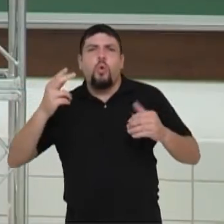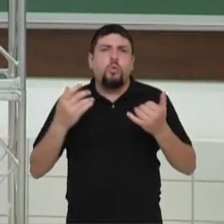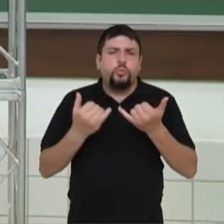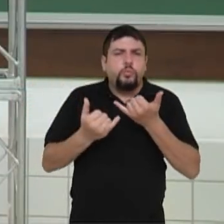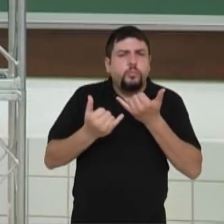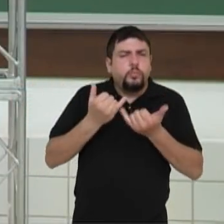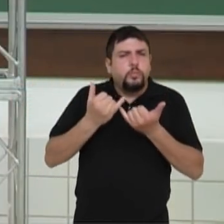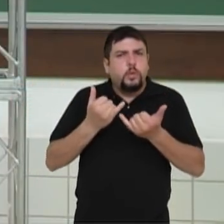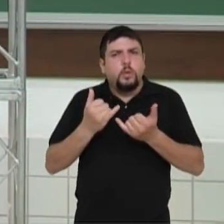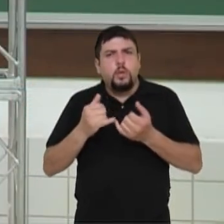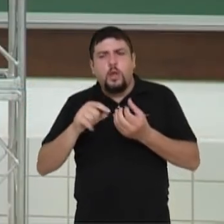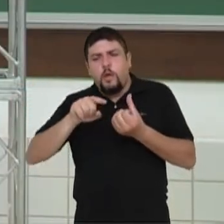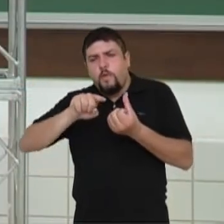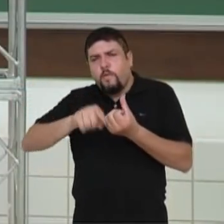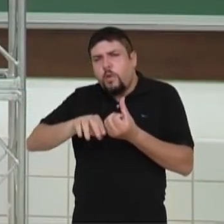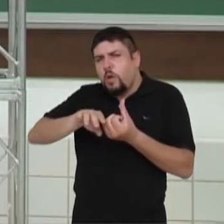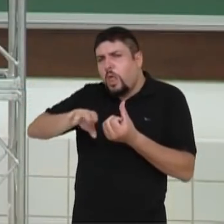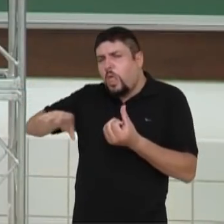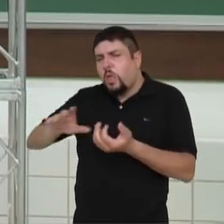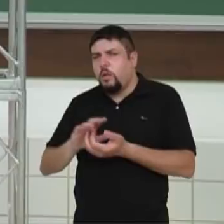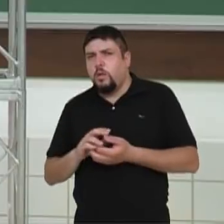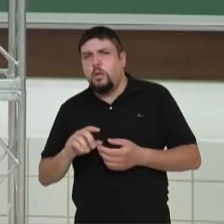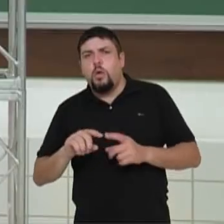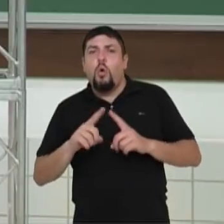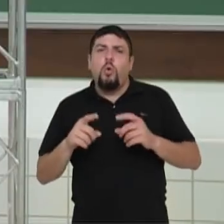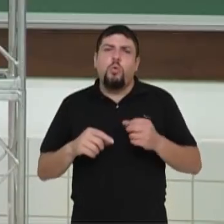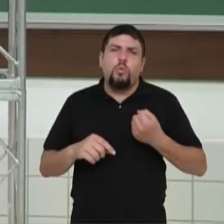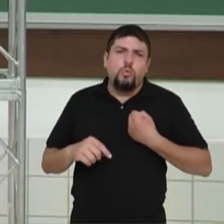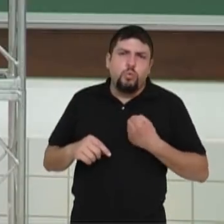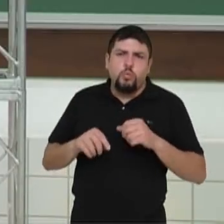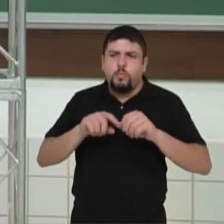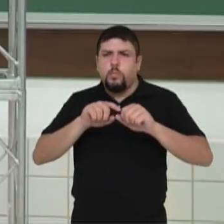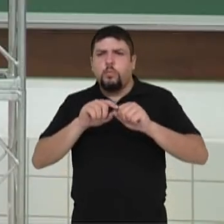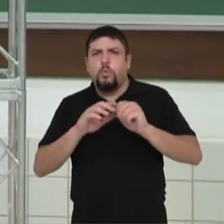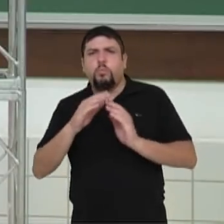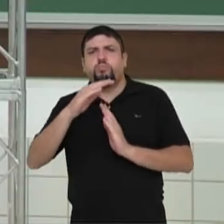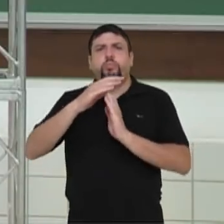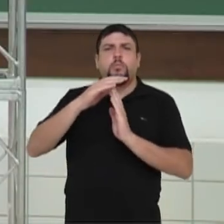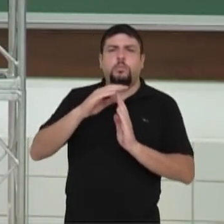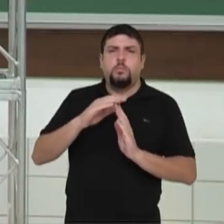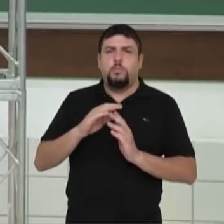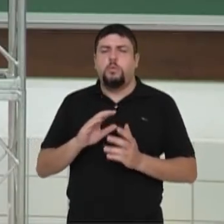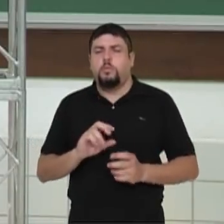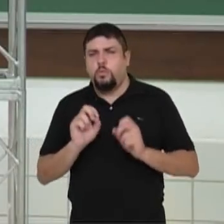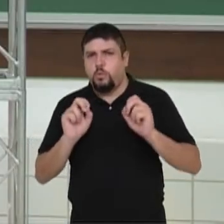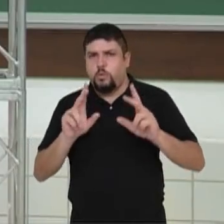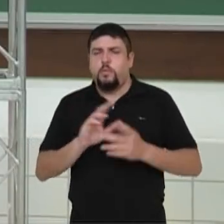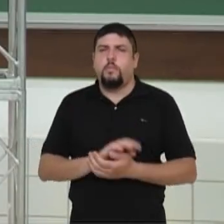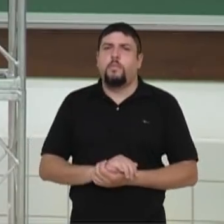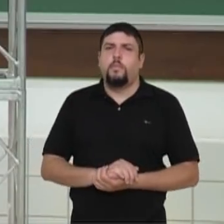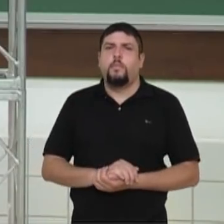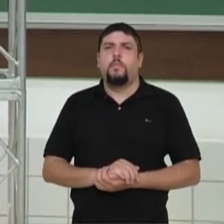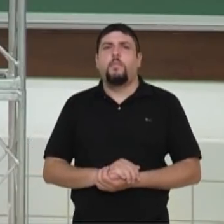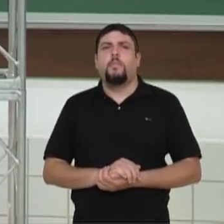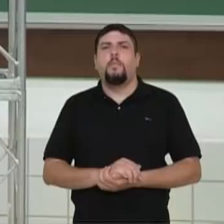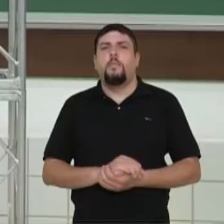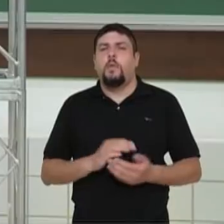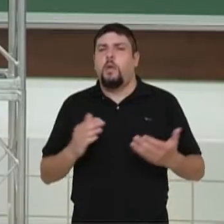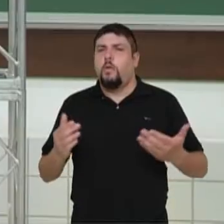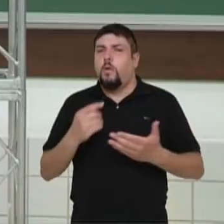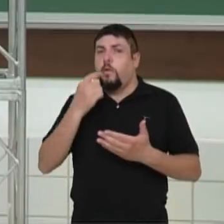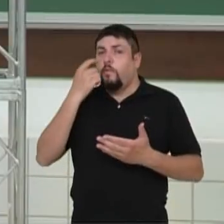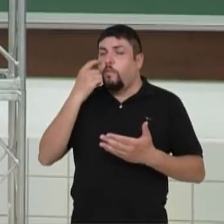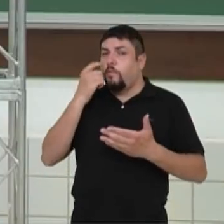decimais, alguma coisa assim, ou mesmo um número inteiro, mas que não esteja no rol, tá bom? Isso é bem importante. Agora vamos ver o